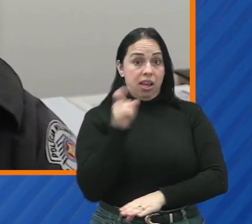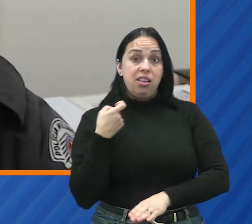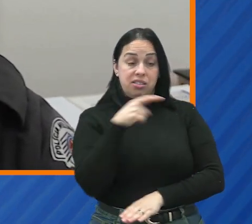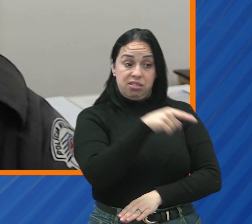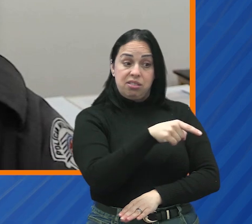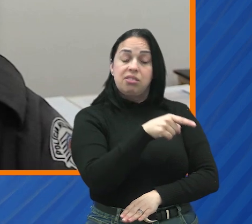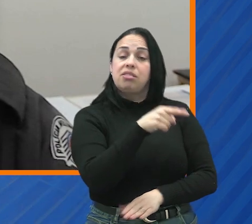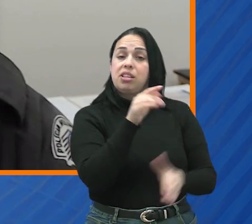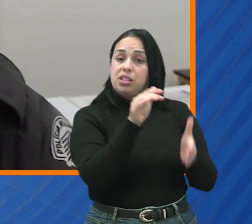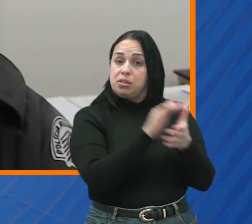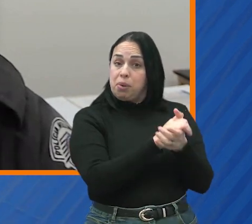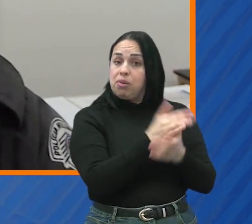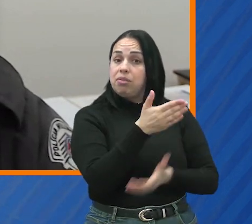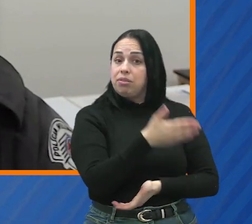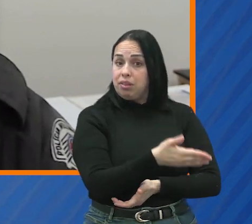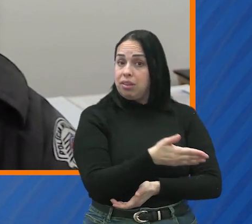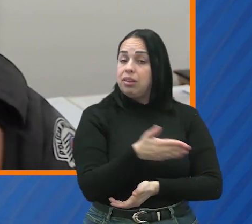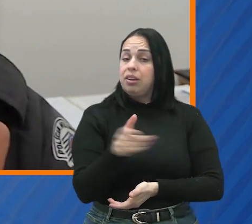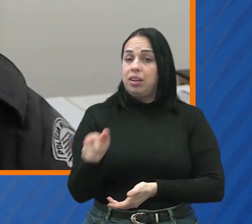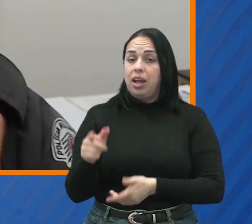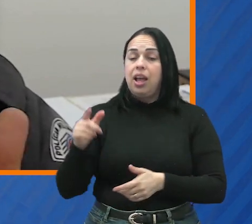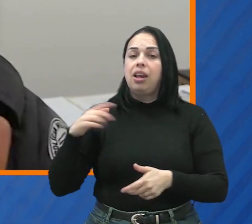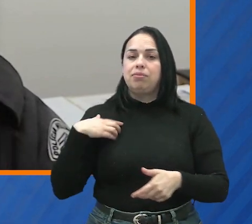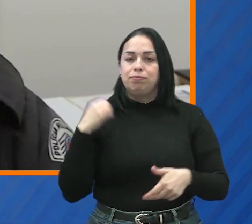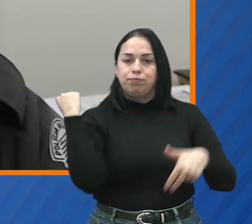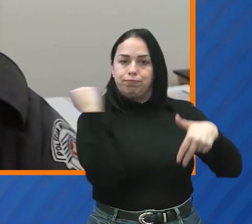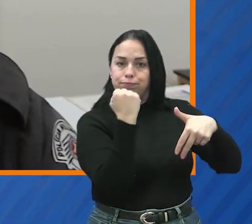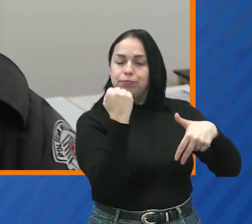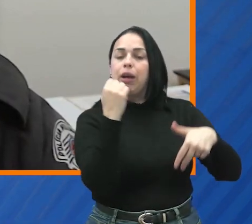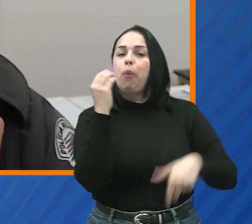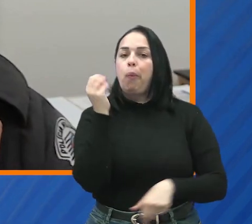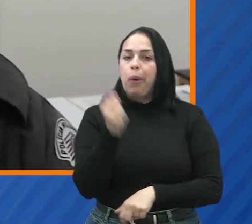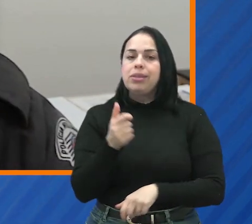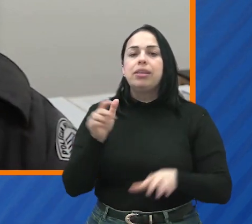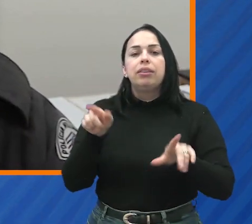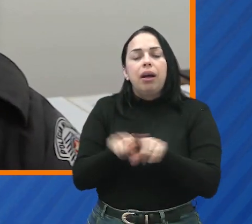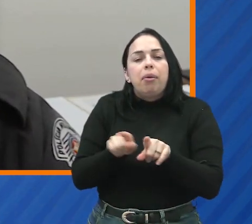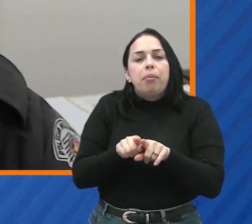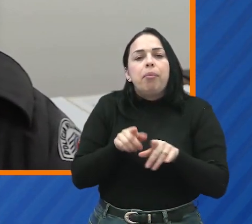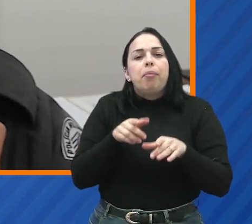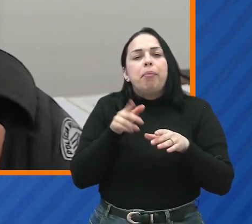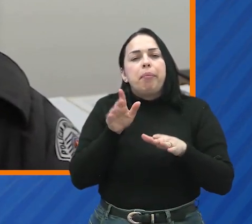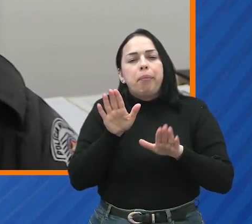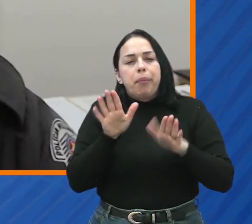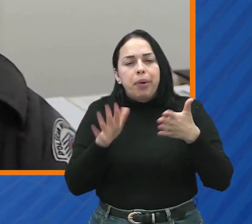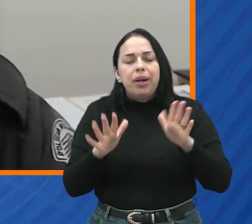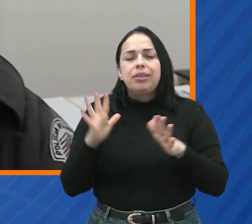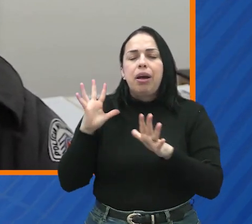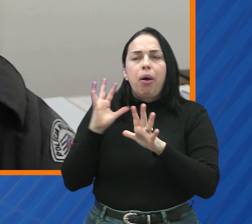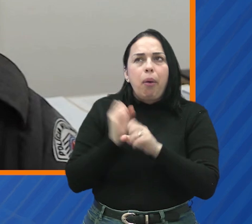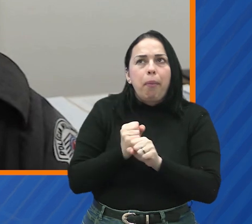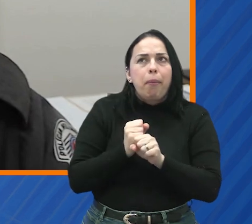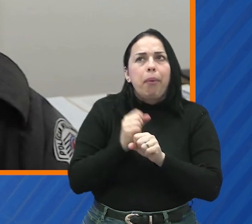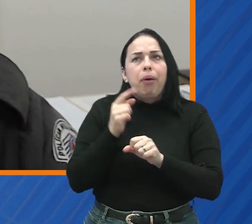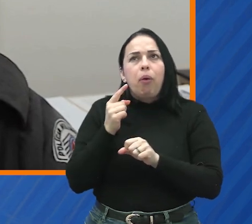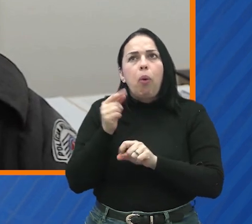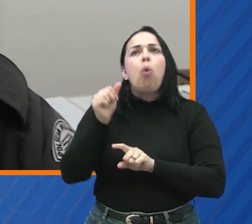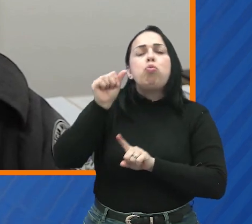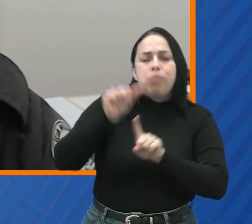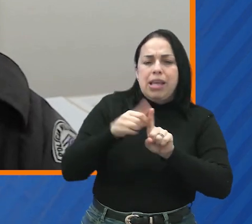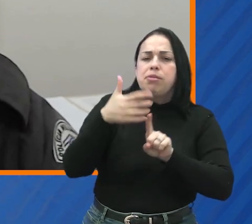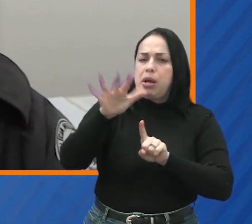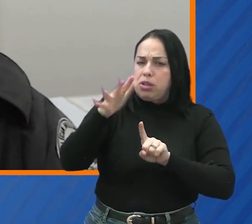dele. Então, são inúmeras ocorrências aí. Acho que a partir desse momento, é um mês aproximadamente que nós estamos colocando